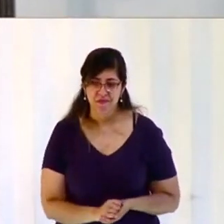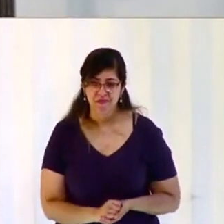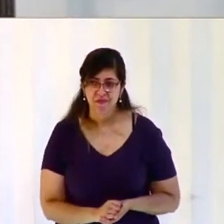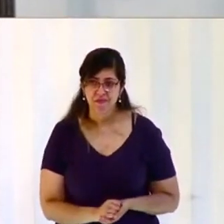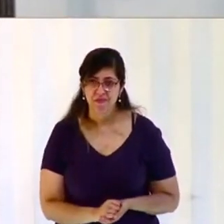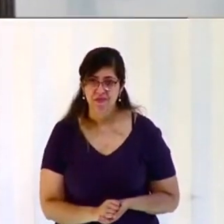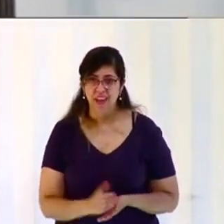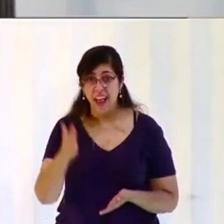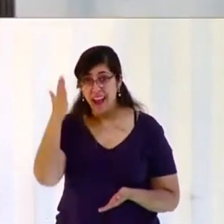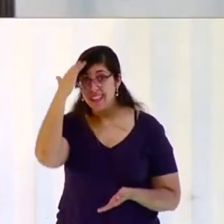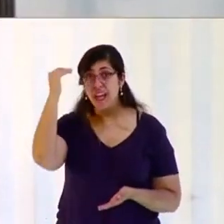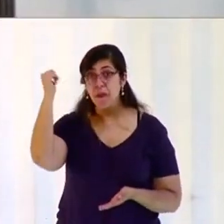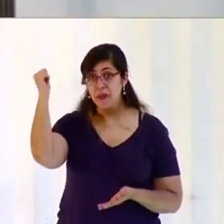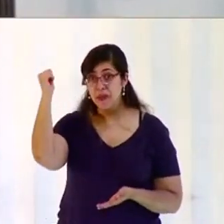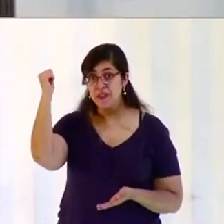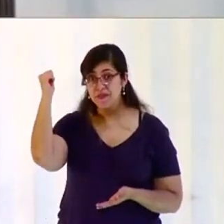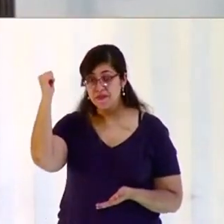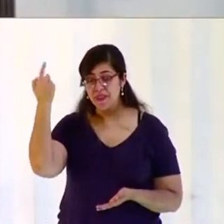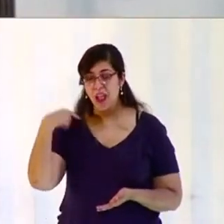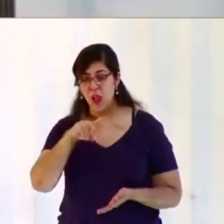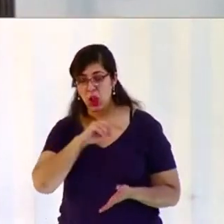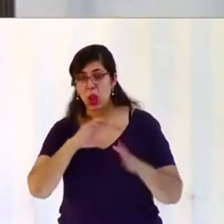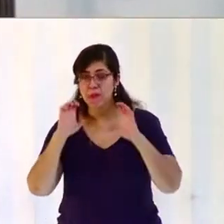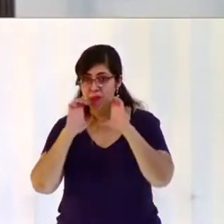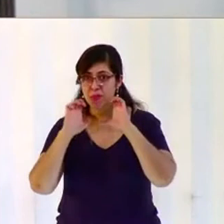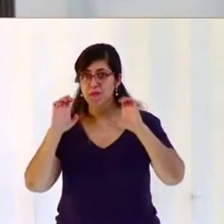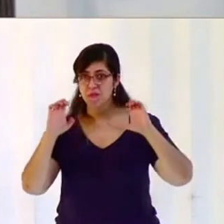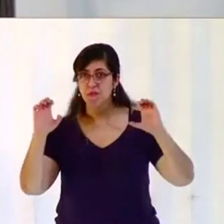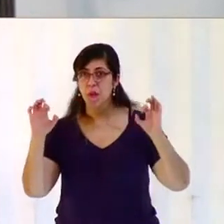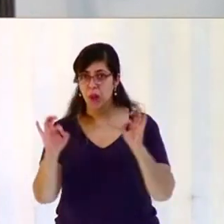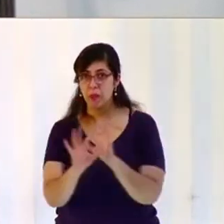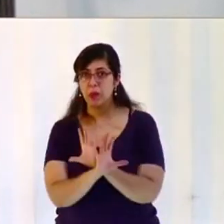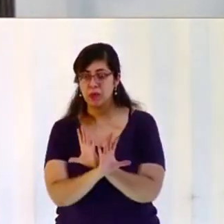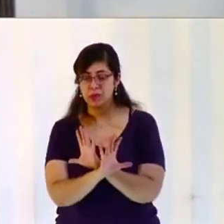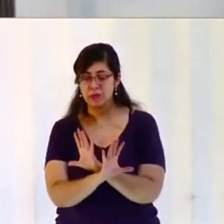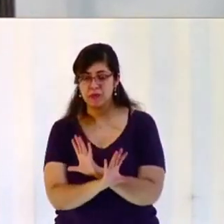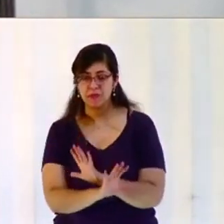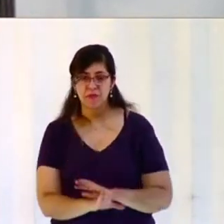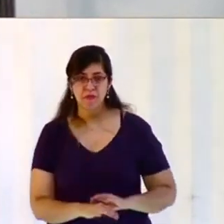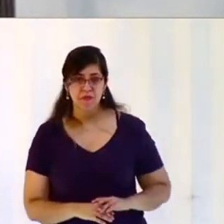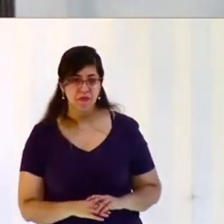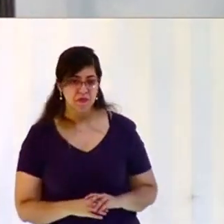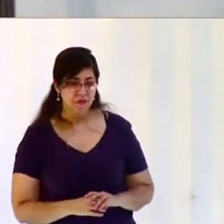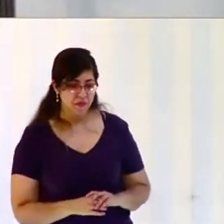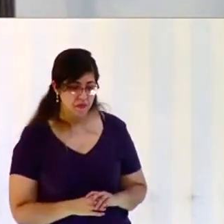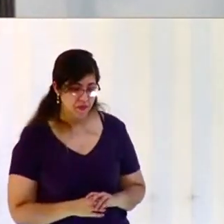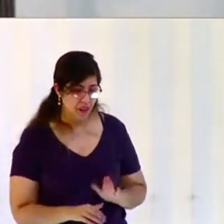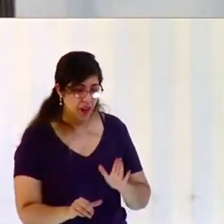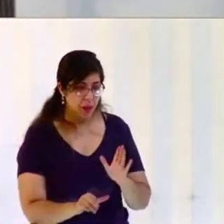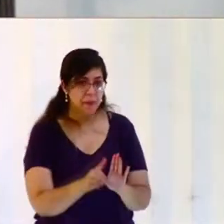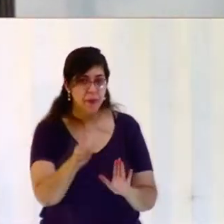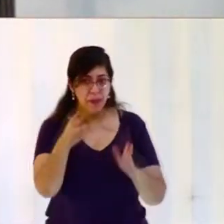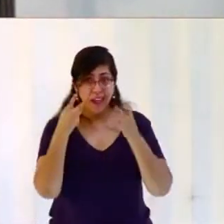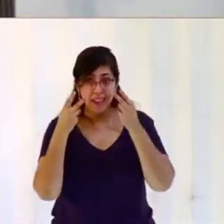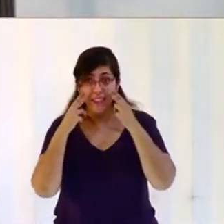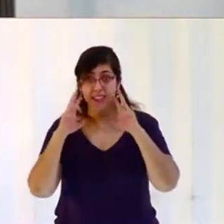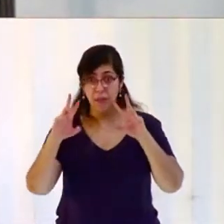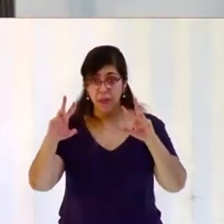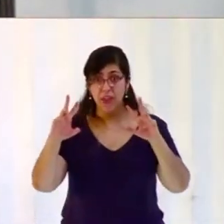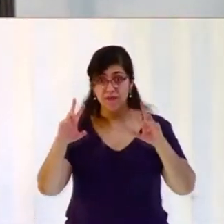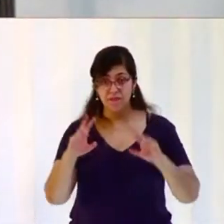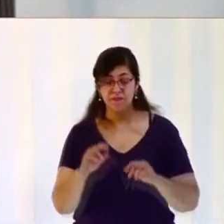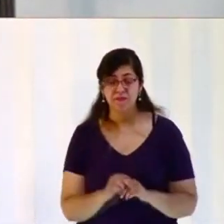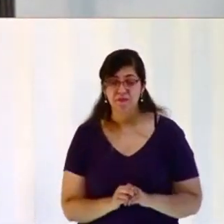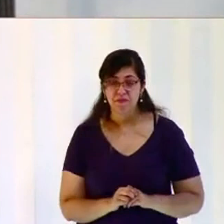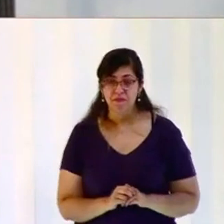utopia. Isso tem de ser a verdade bíblica, primeiro para ser vivida por nós, depois para ser testemunhada. Primeiro, o